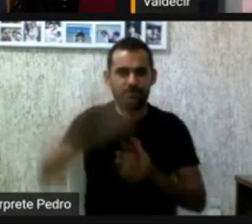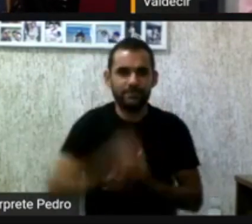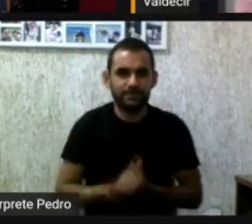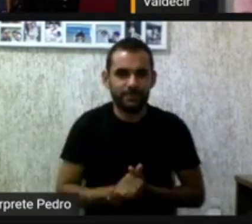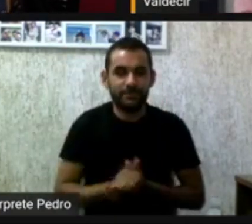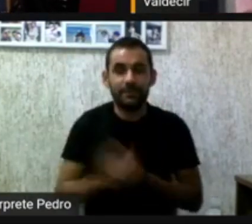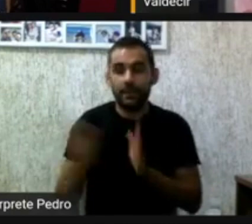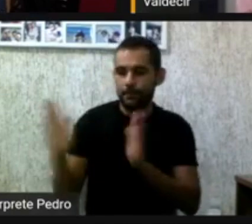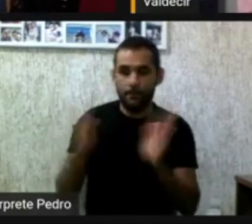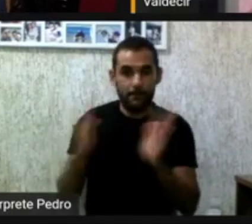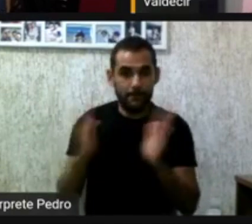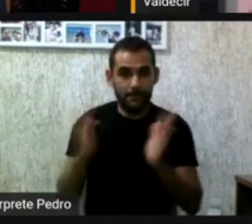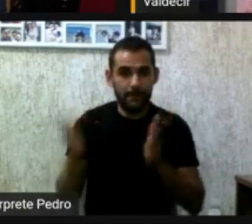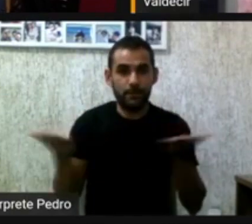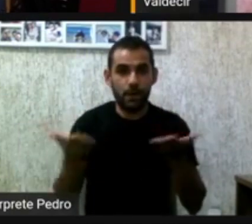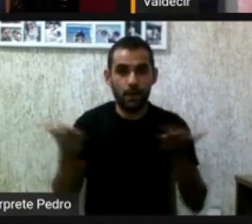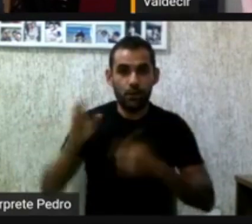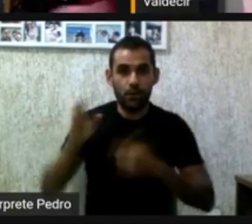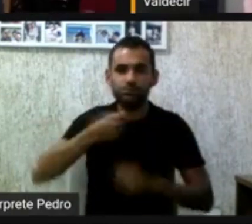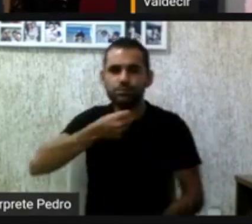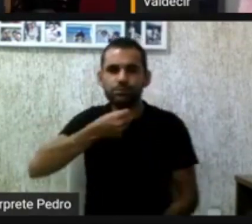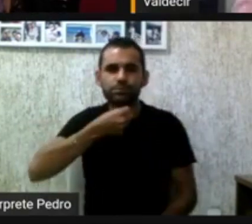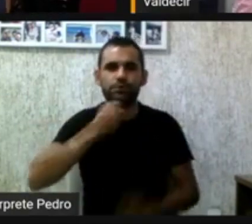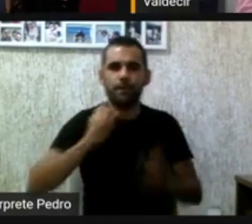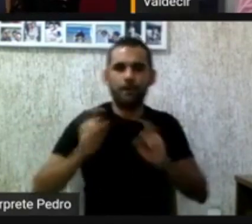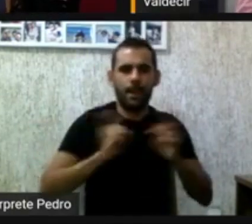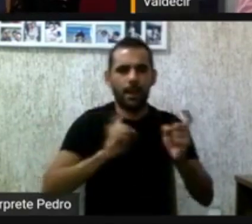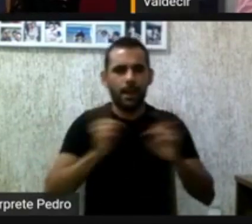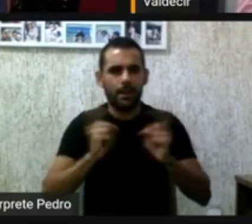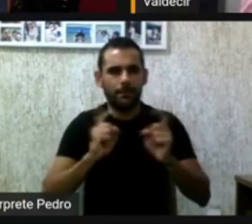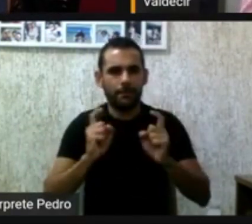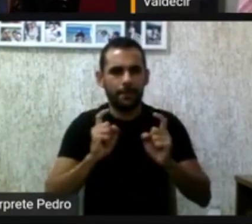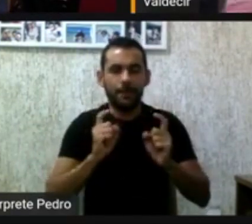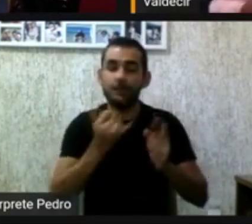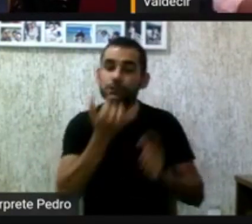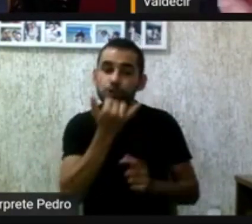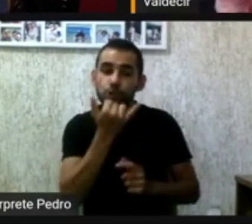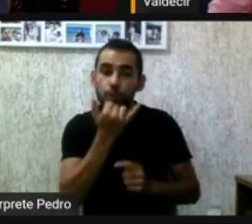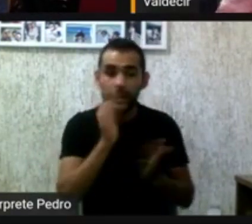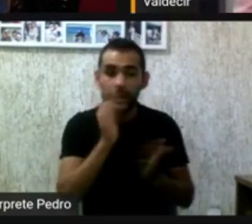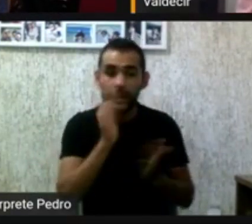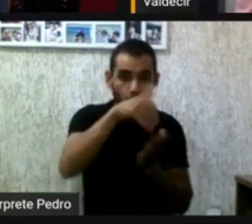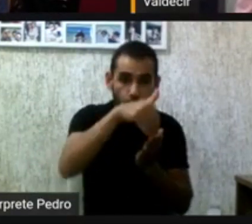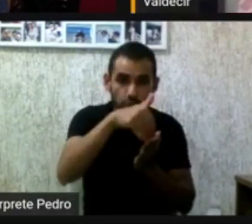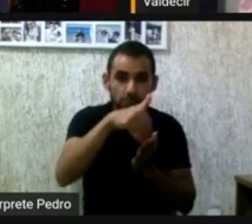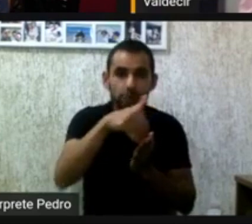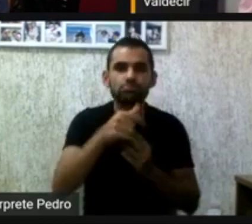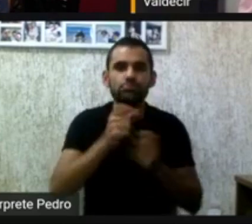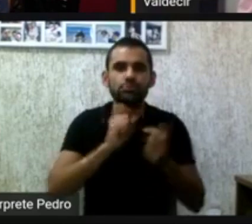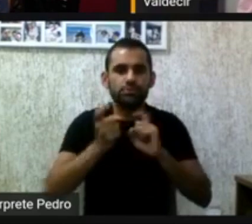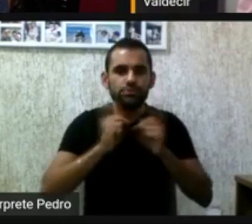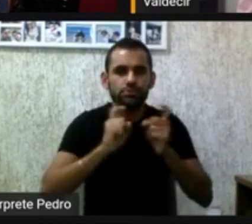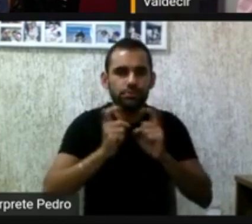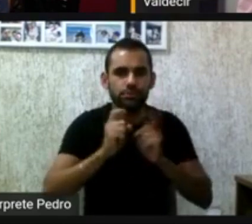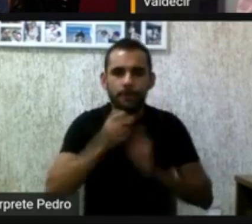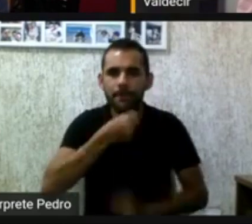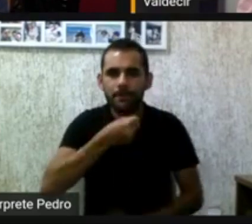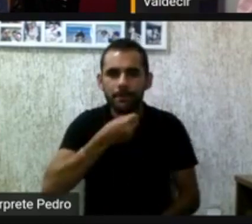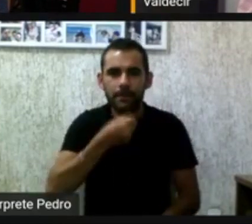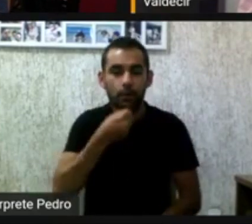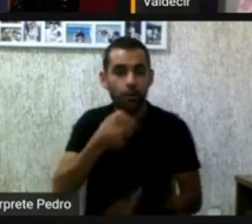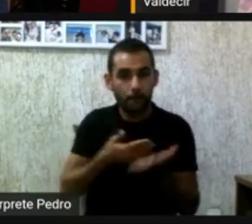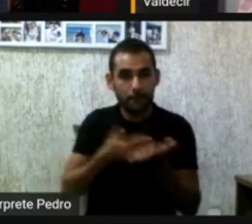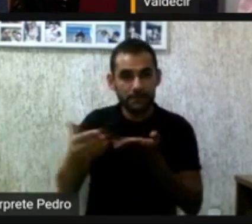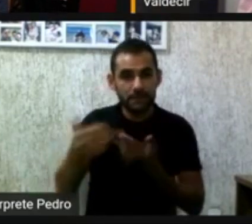fase de entrevista, na última fase de entrevista, nós conversamos com 12 candidatos de